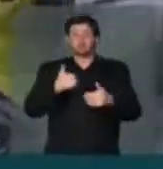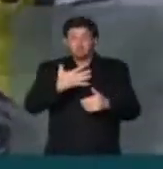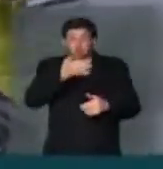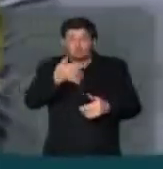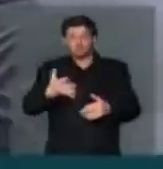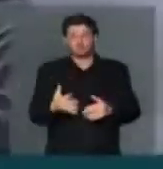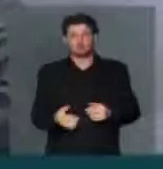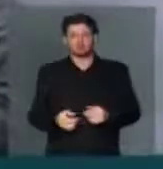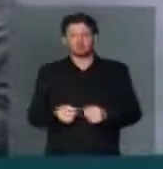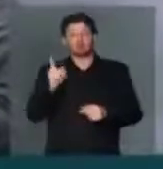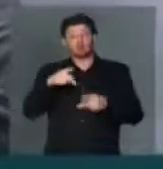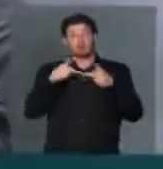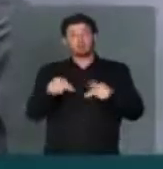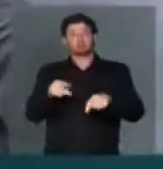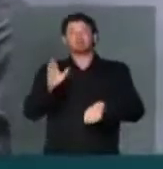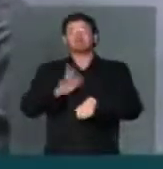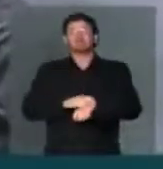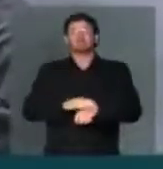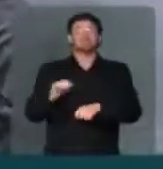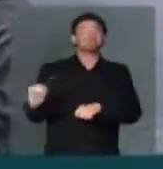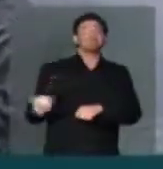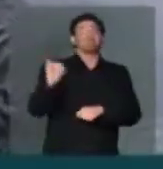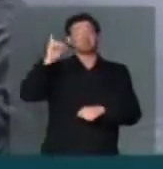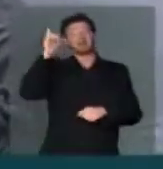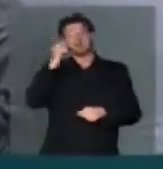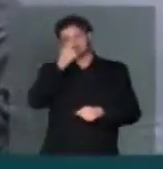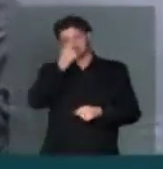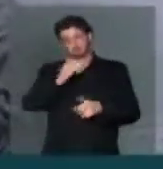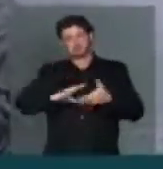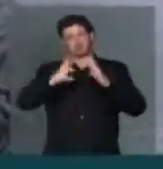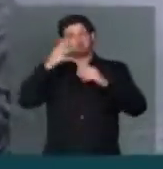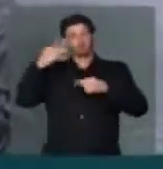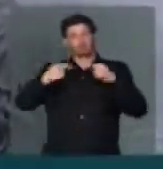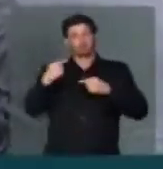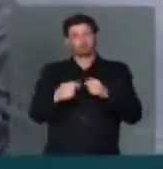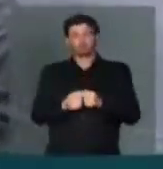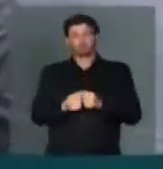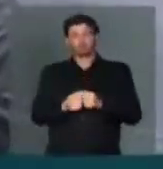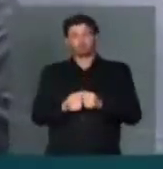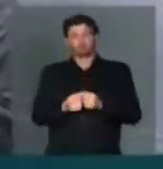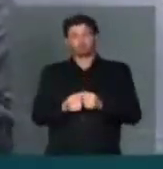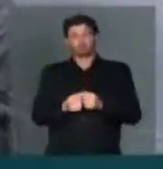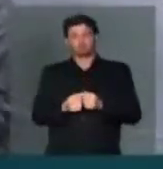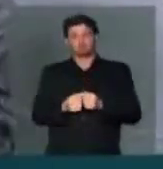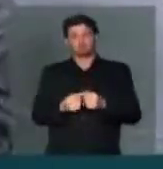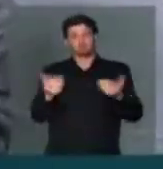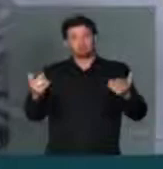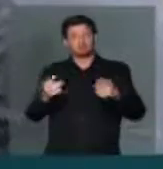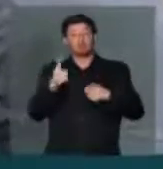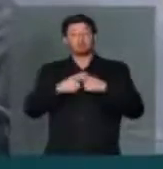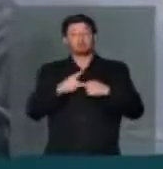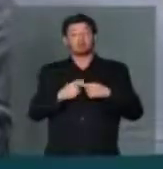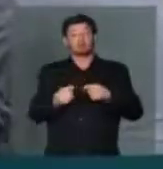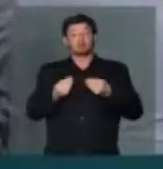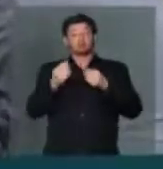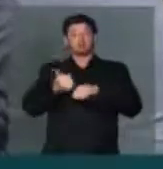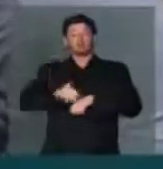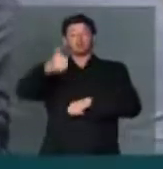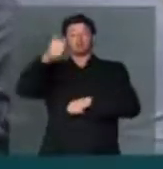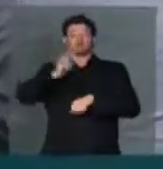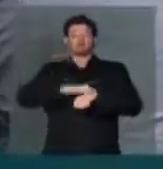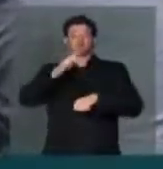presidente, esse era o projeto mais importante da reforma partidária e da reforma política, porque ia dar